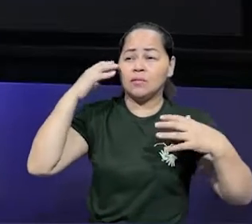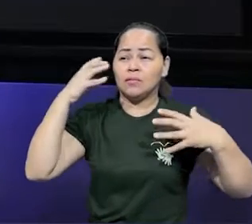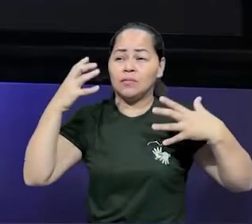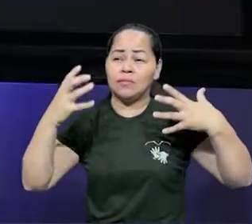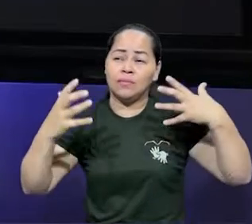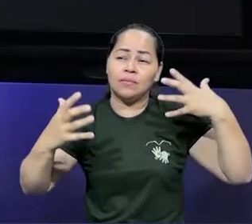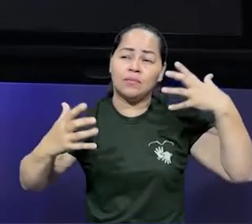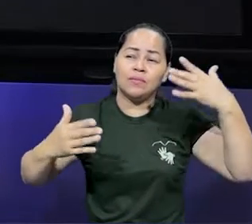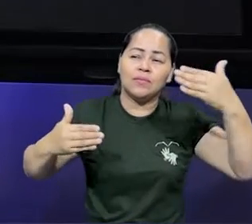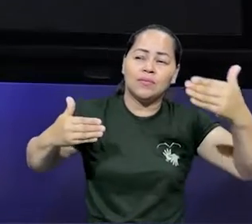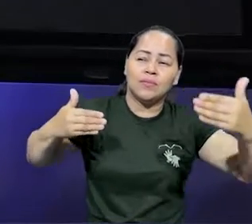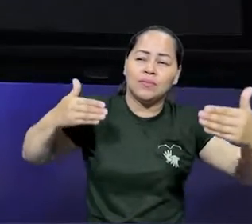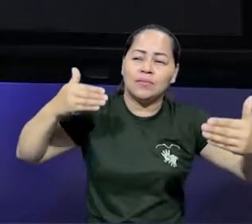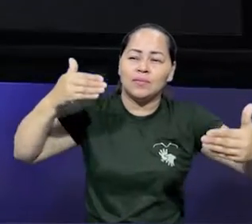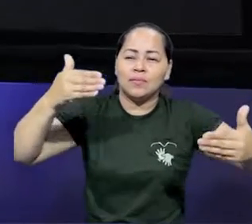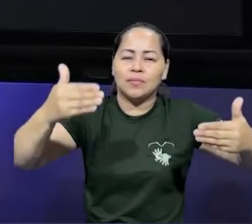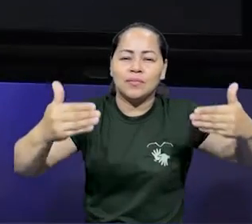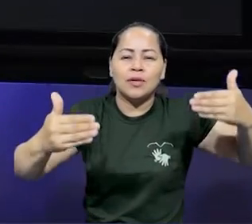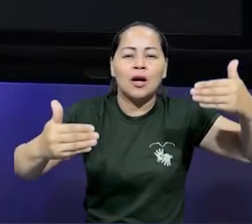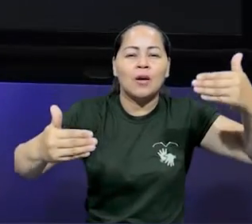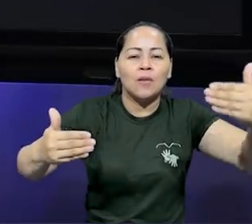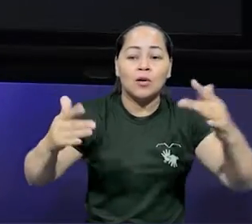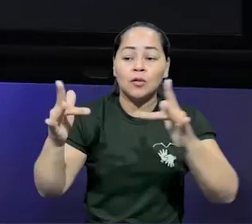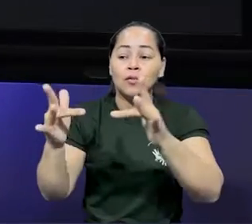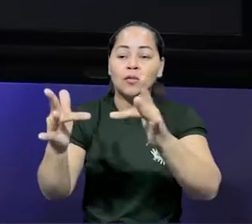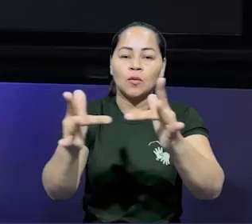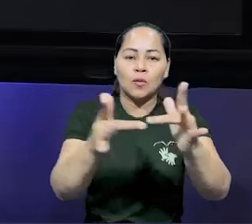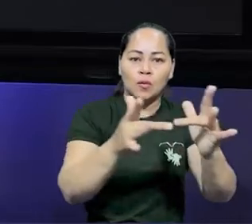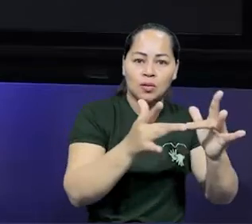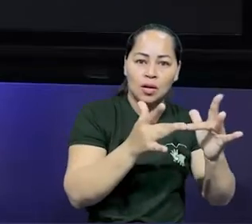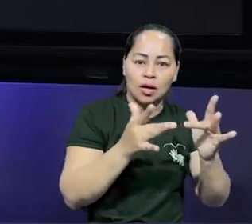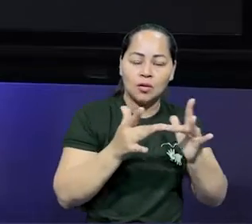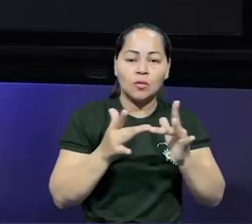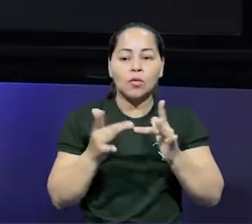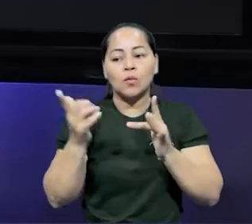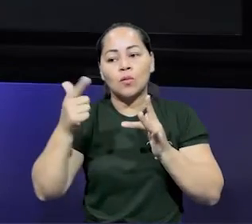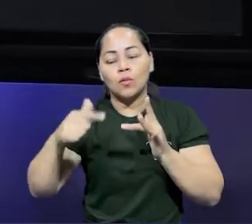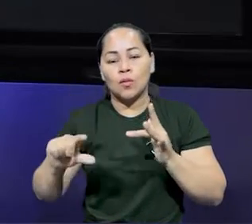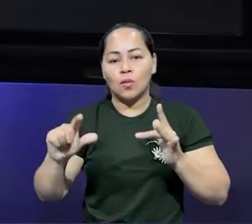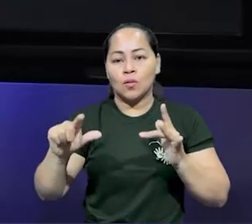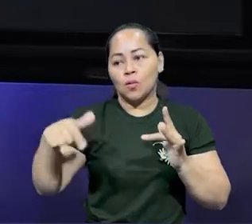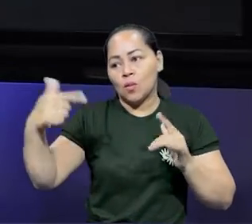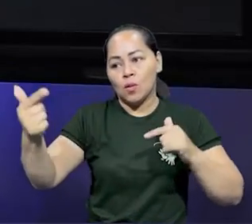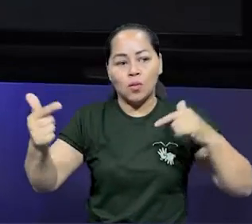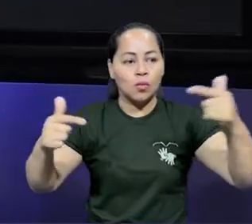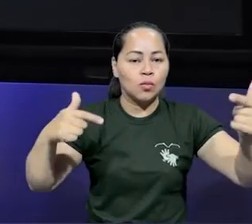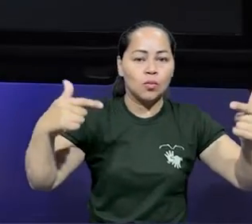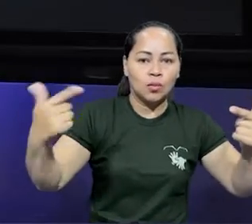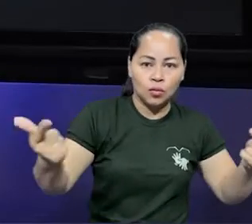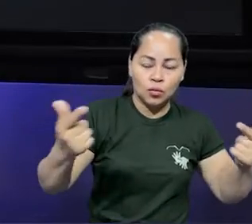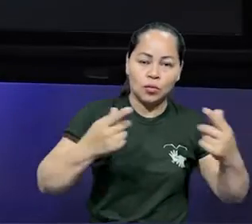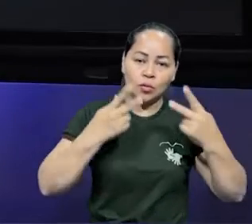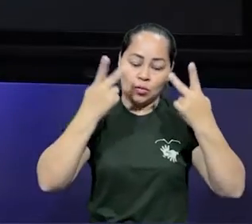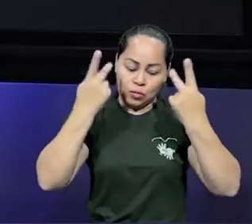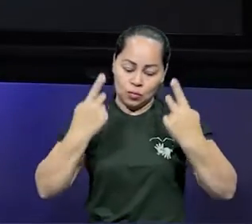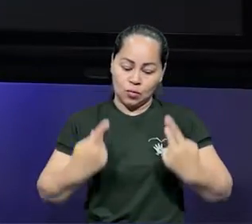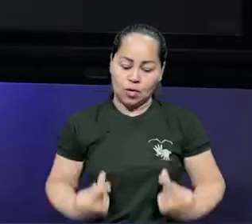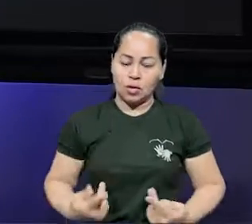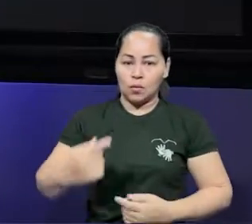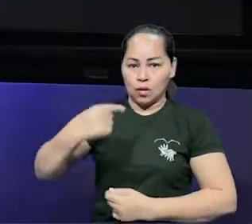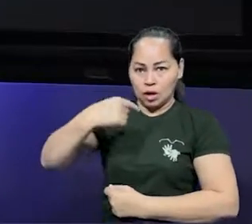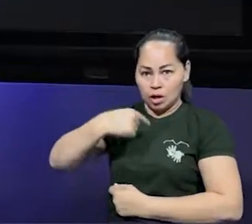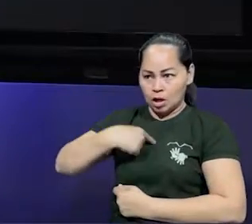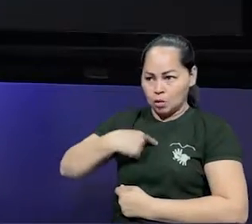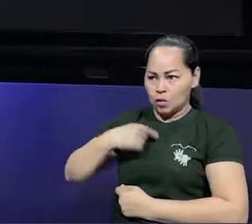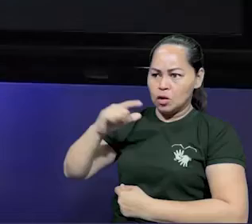se diferenciando ao longo do desenvolvimento. A distinção entre o eu e o outro